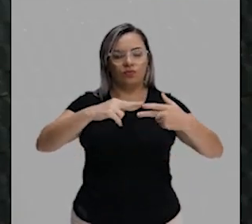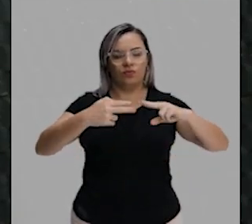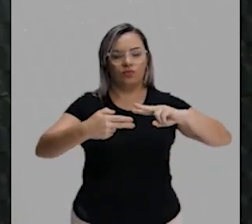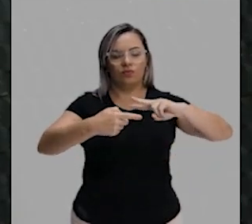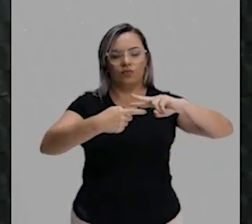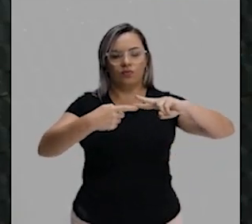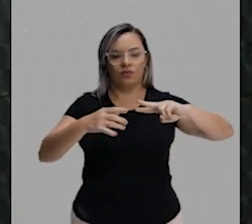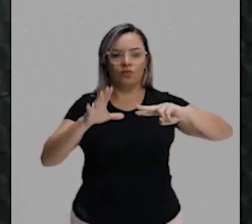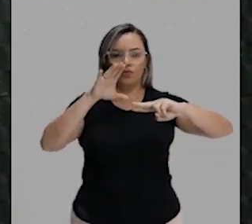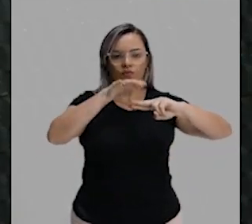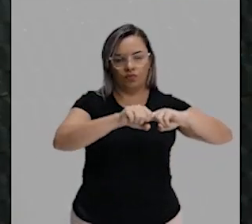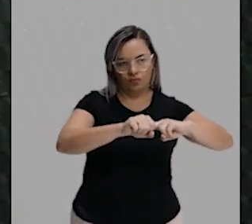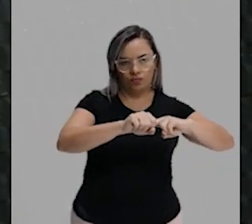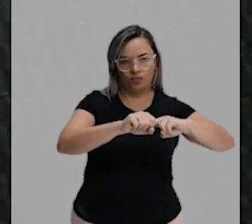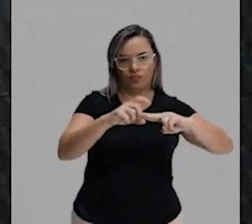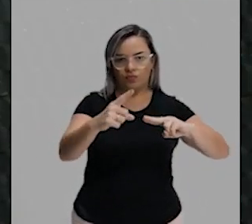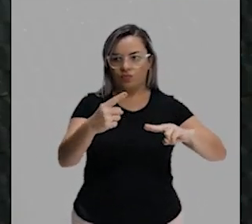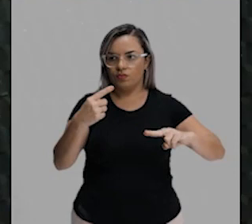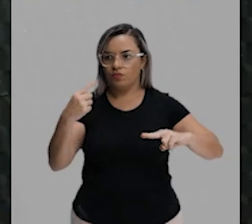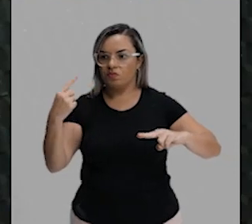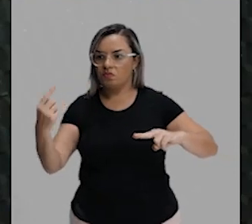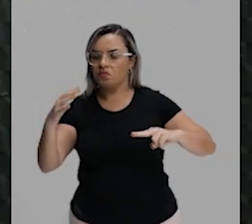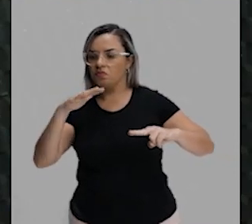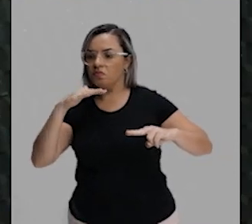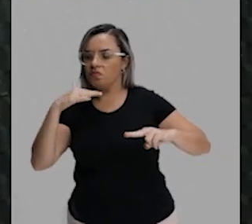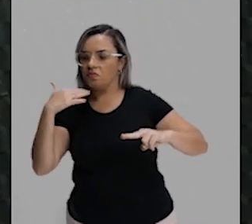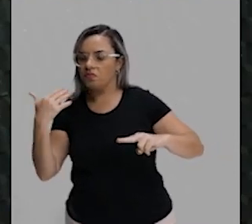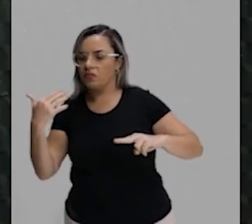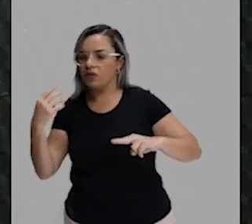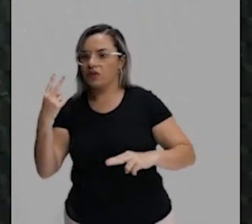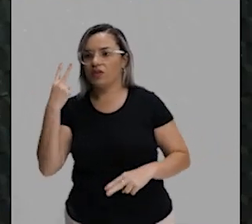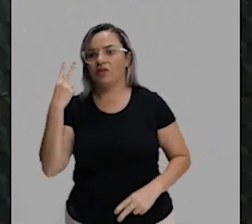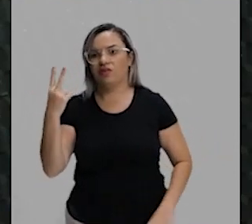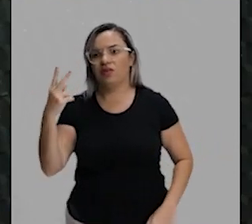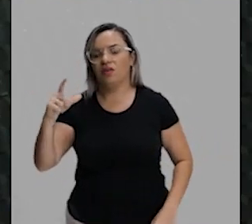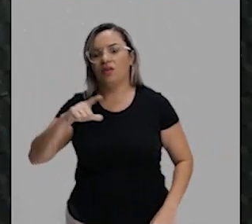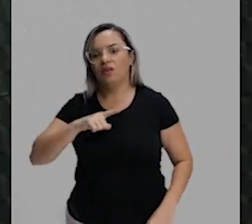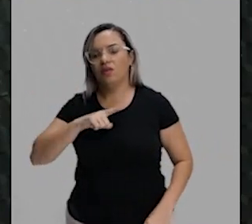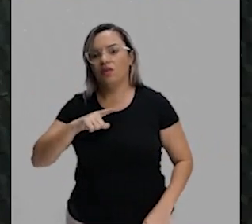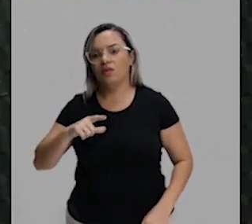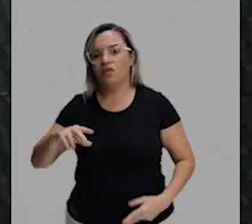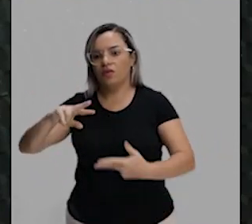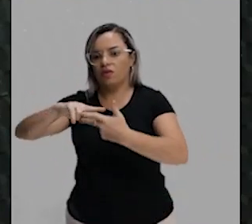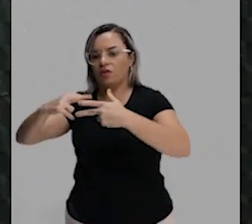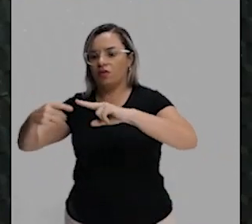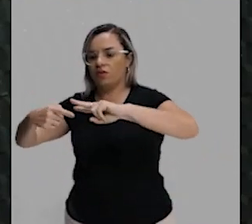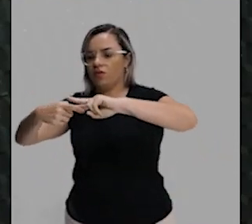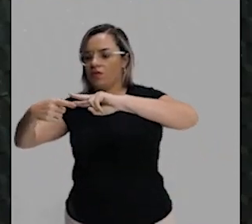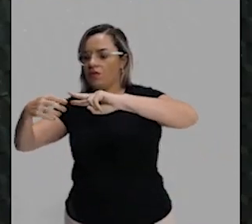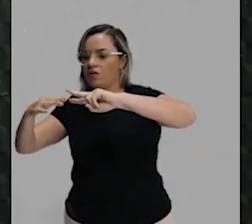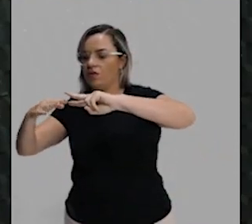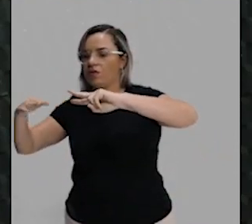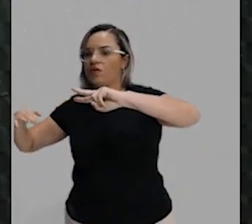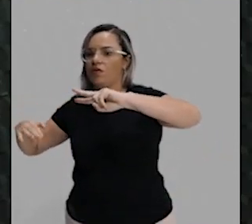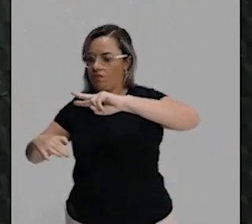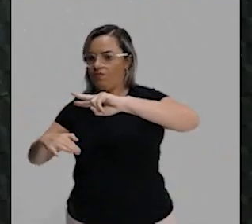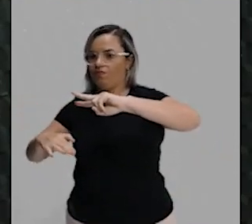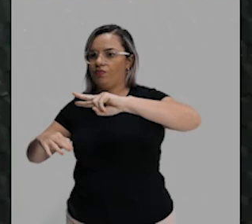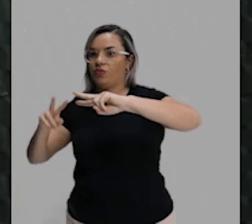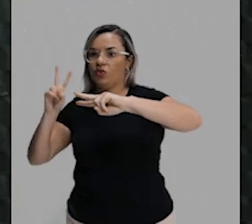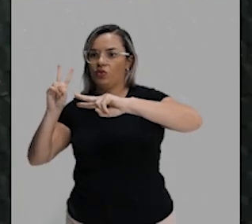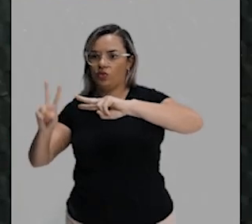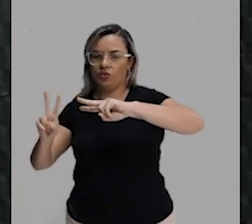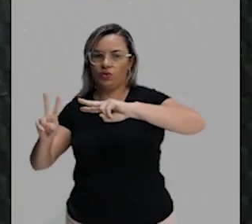dominante. Se para o indivíduo morrer ele tem que ter 2 alelos letais, aí seria letal recessivo. Nesse